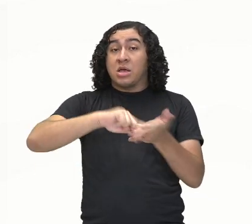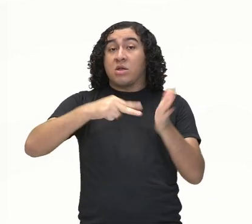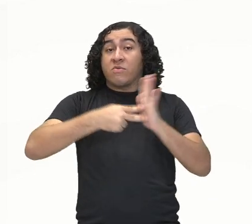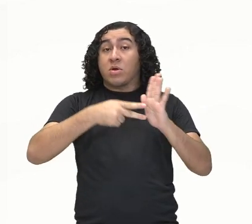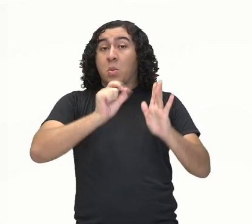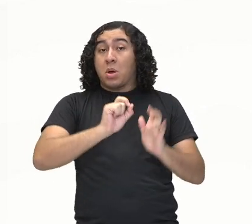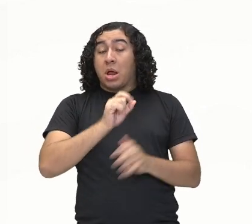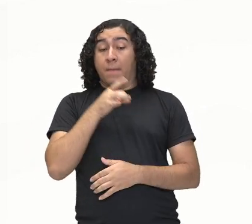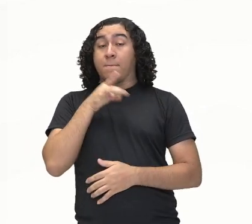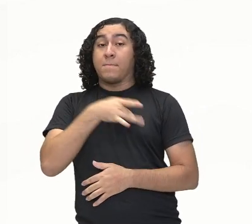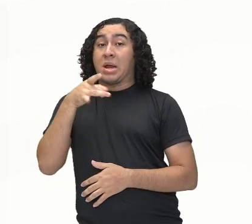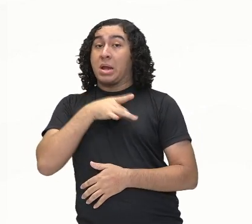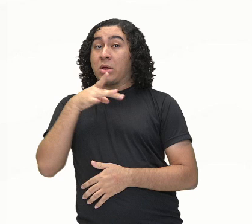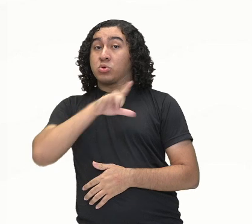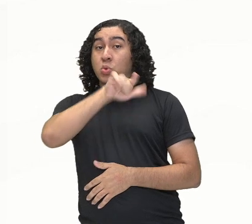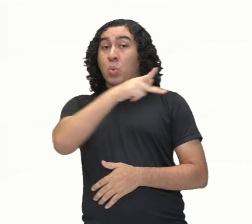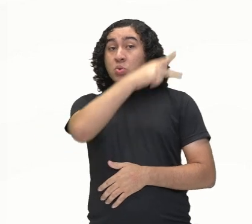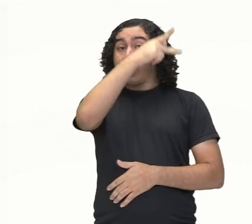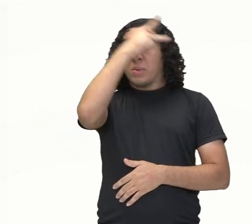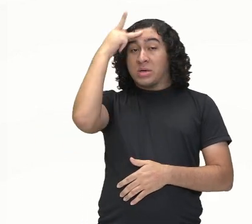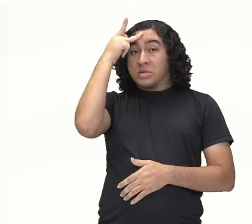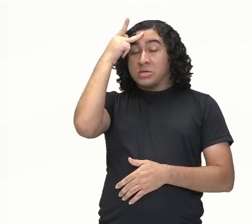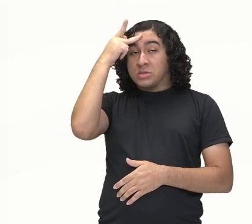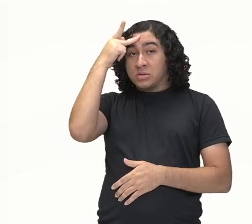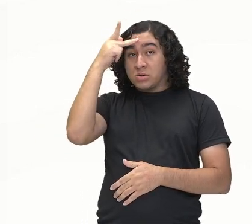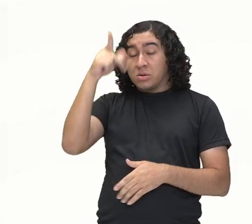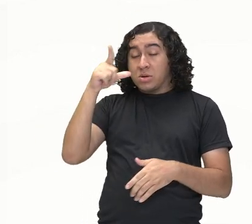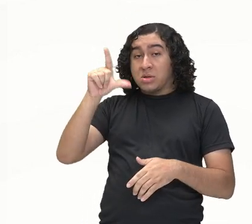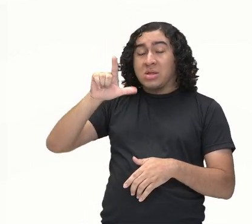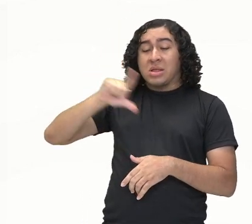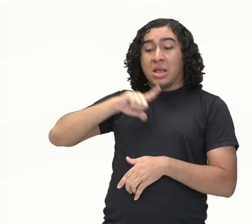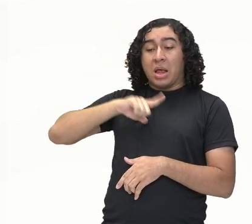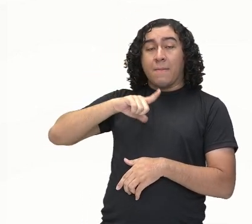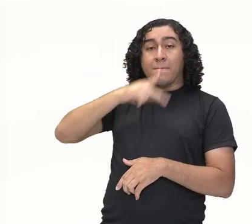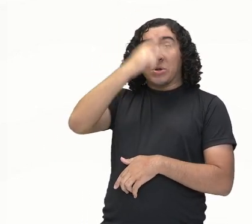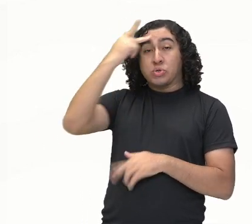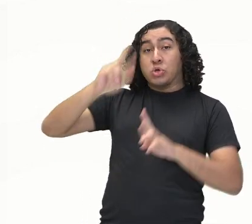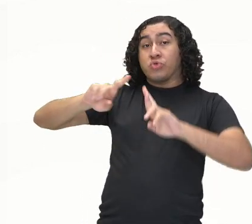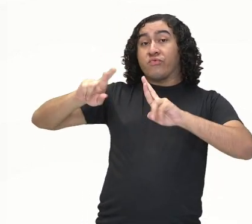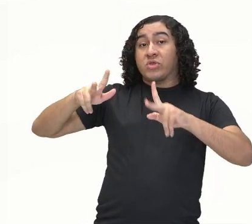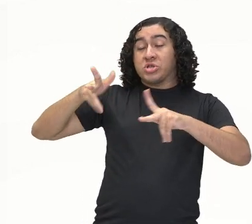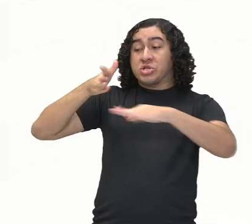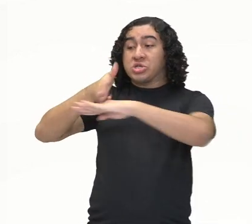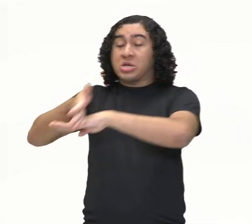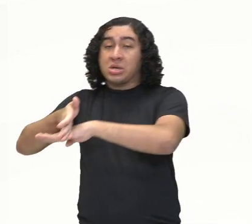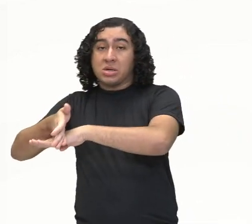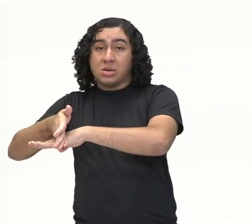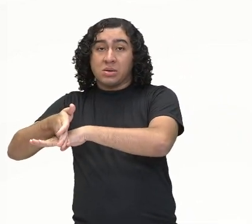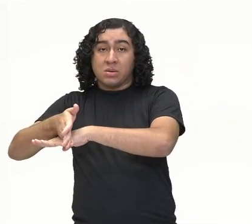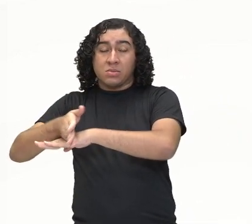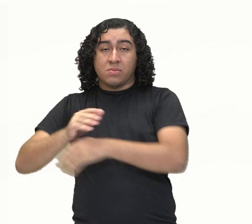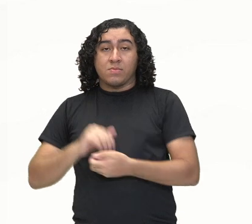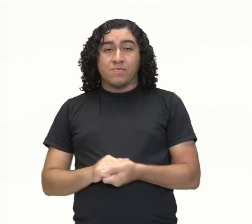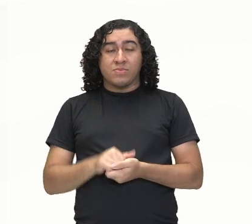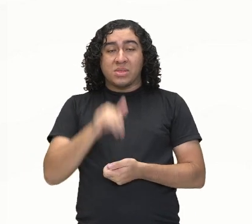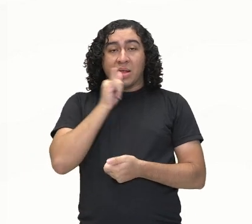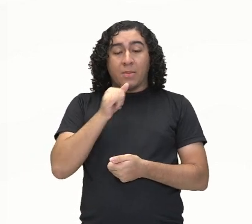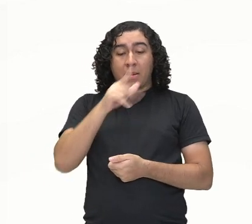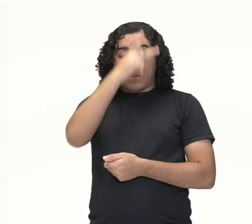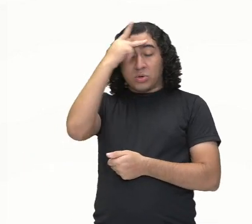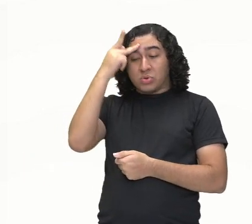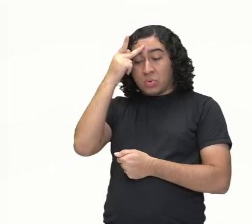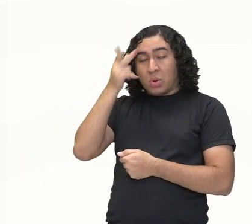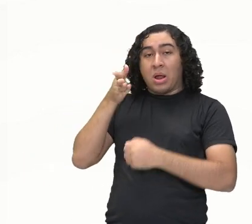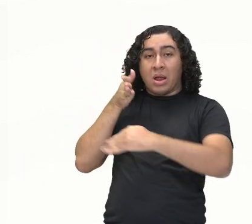ao imigrante pelos países que vão receber, né? Pelos países receptores. Então, aqui a gente observa